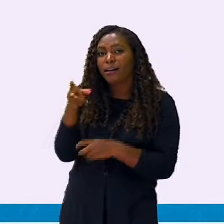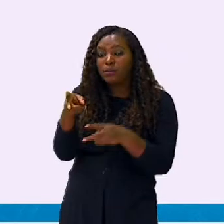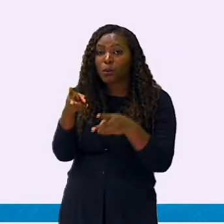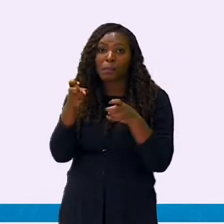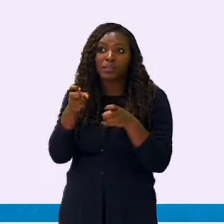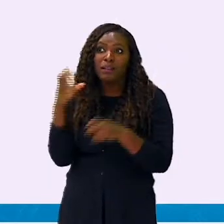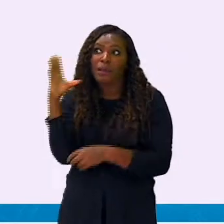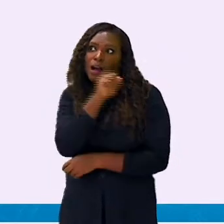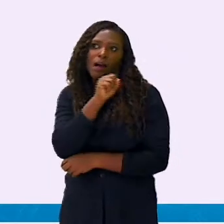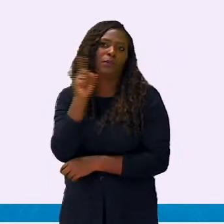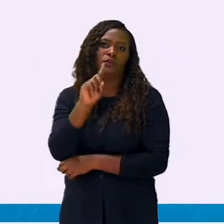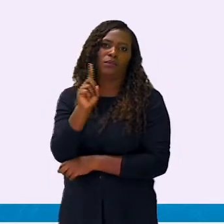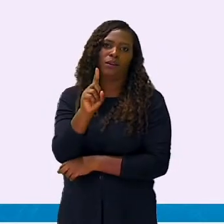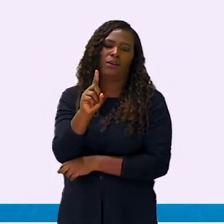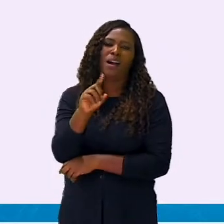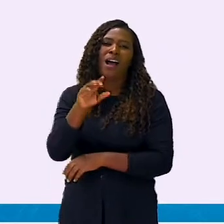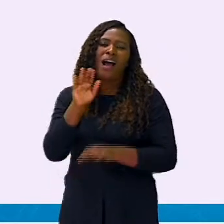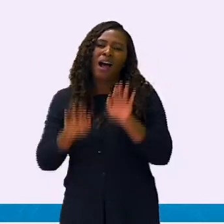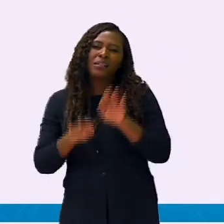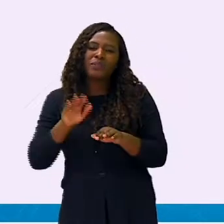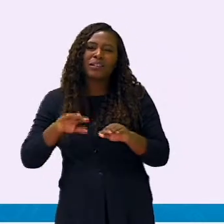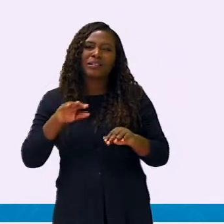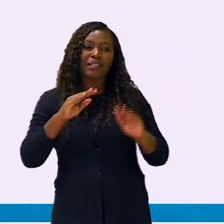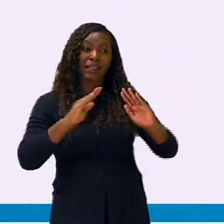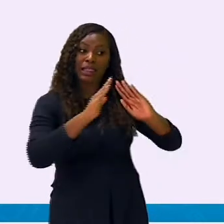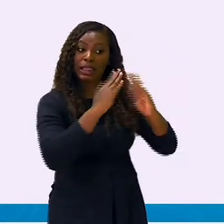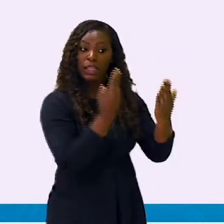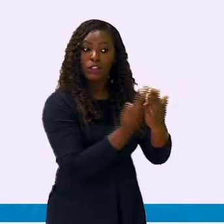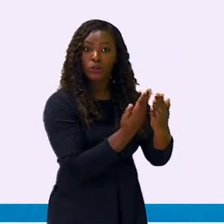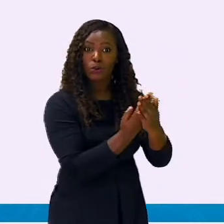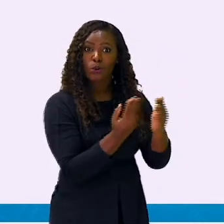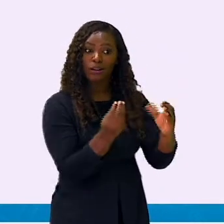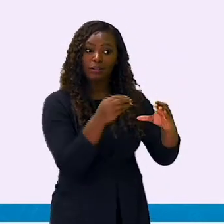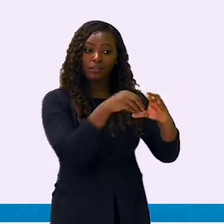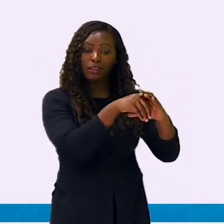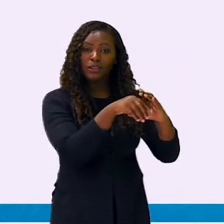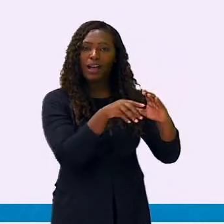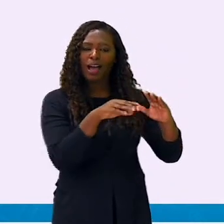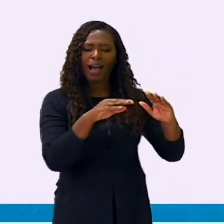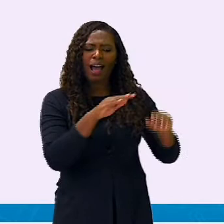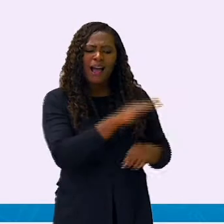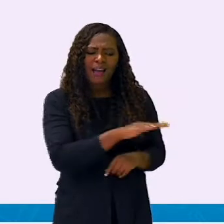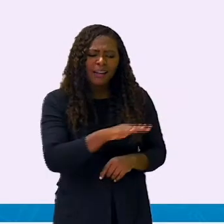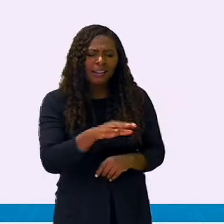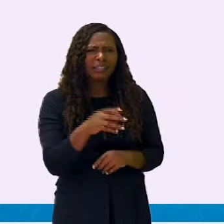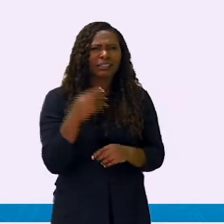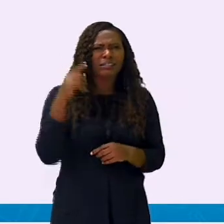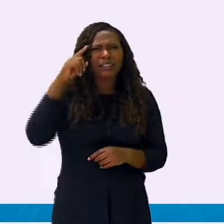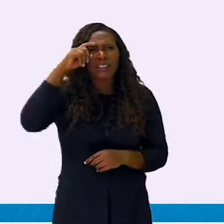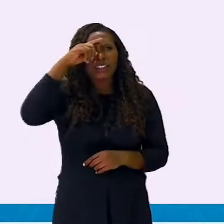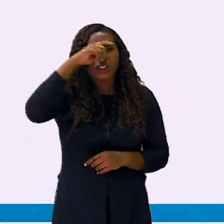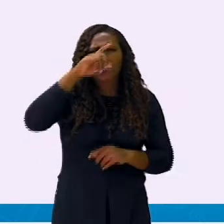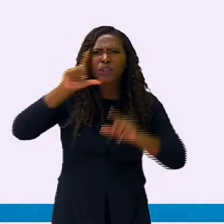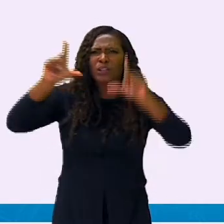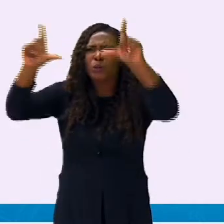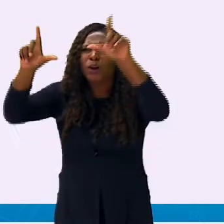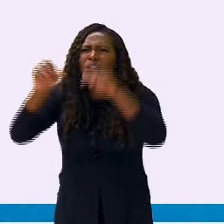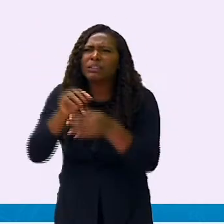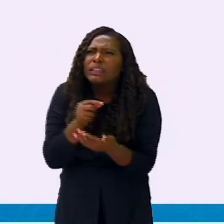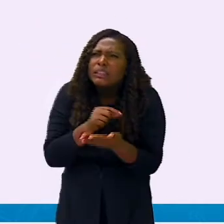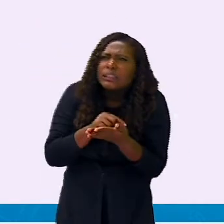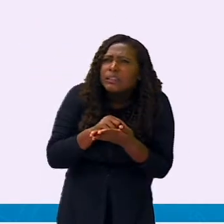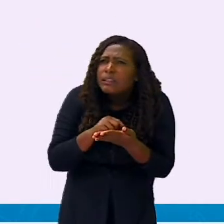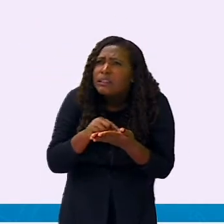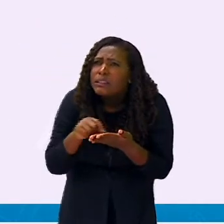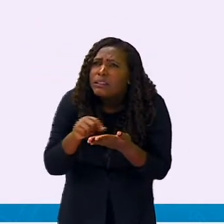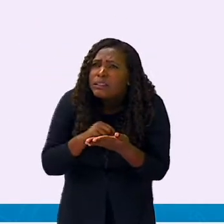na escola. Por isso, muitas escolas recomendam aos pais e responsáveis que busquem fazer de rotina